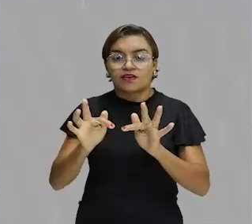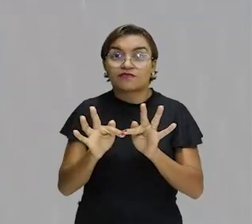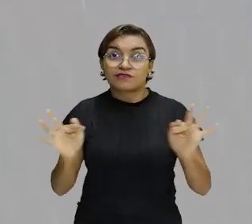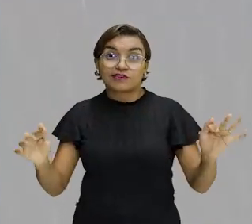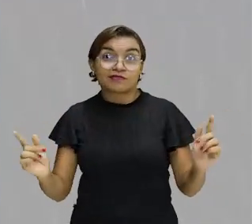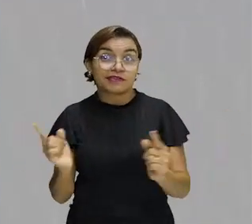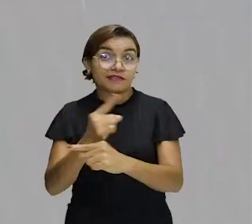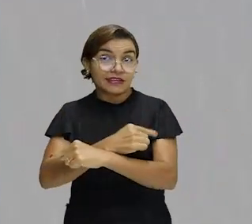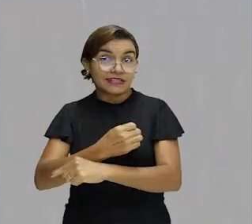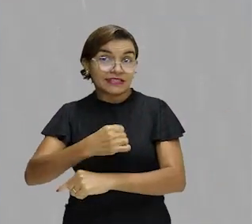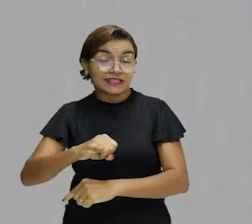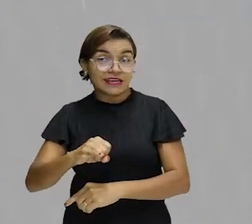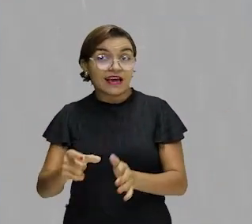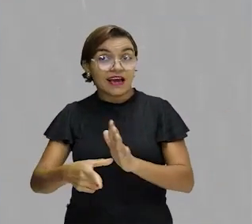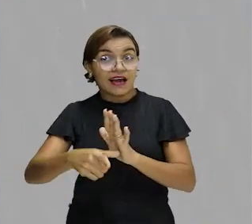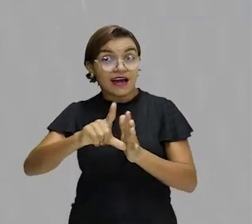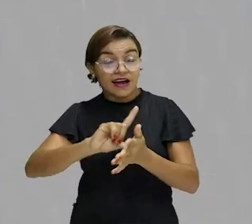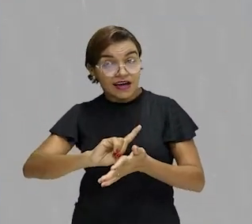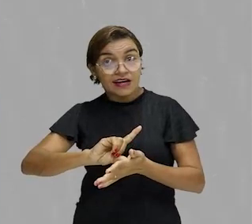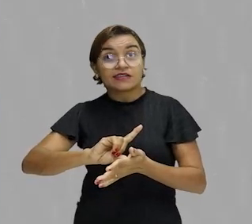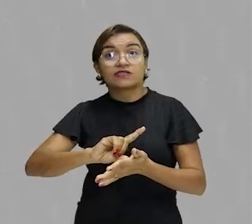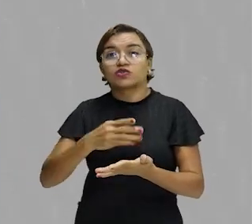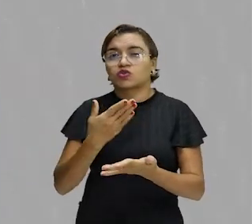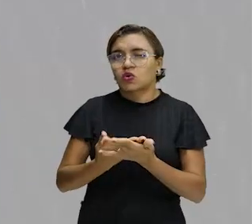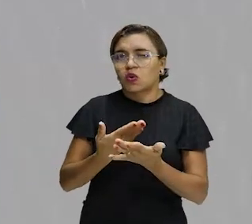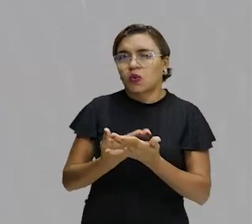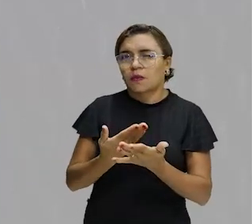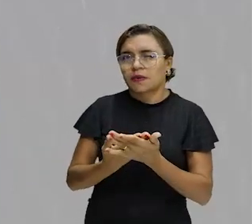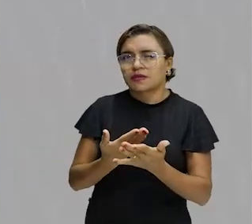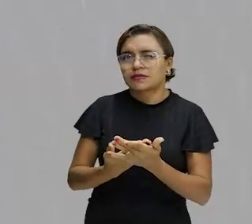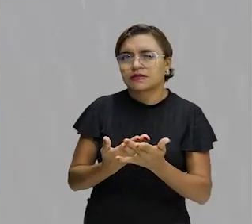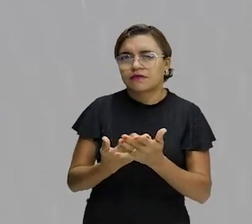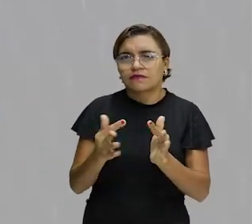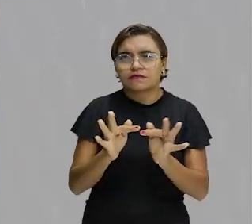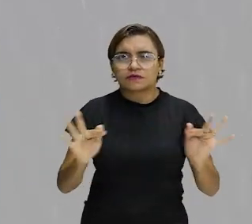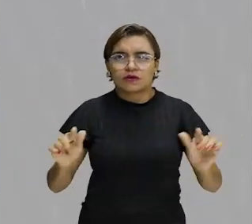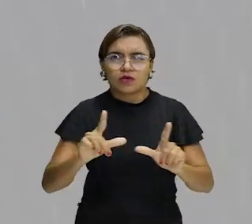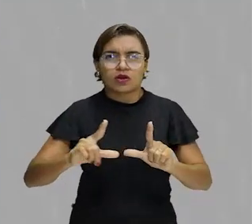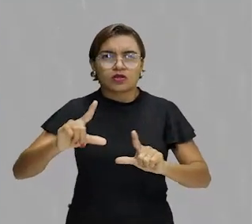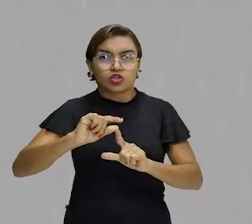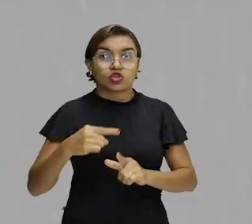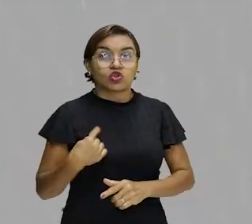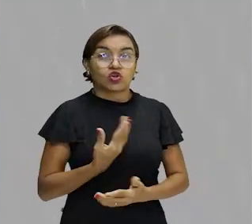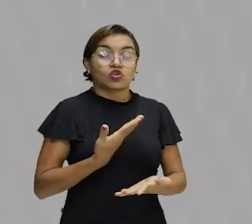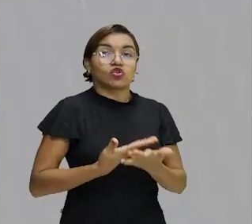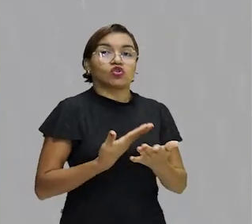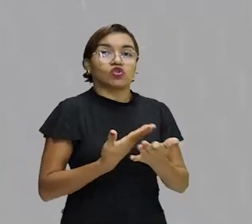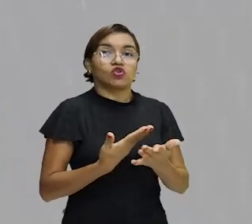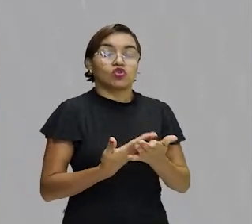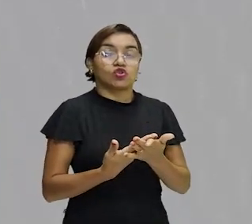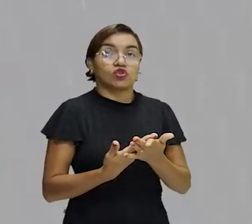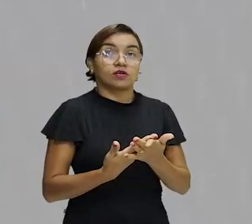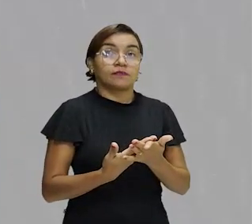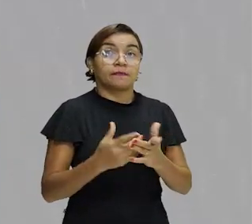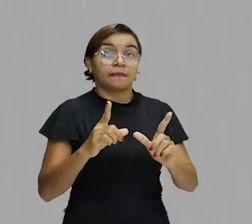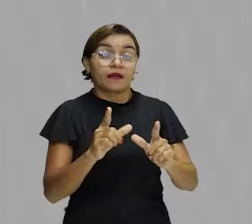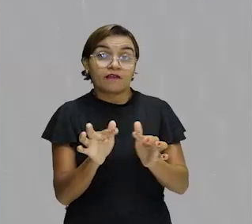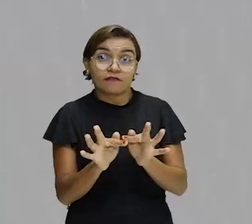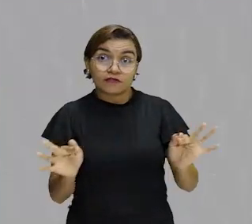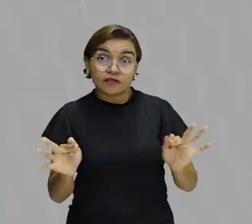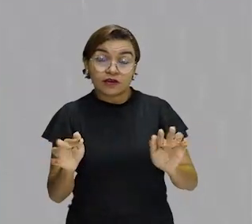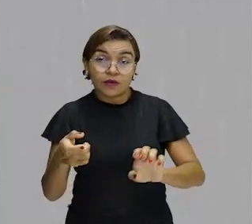com a definição dele, vieram as consequências da definição, ou propriedades exclusivas dos logaritmos. Depois